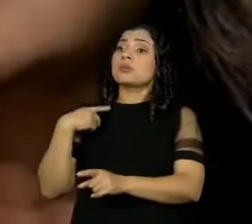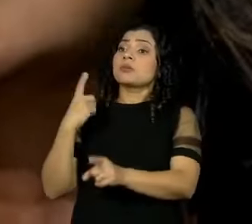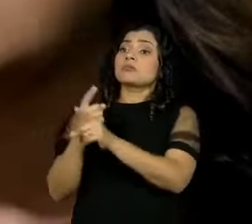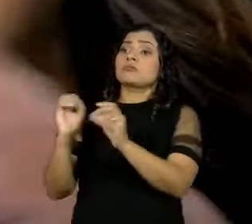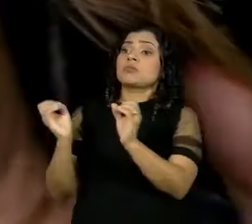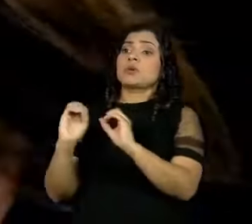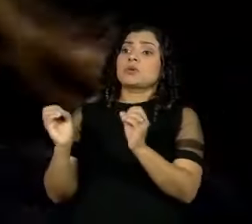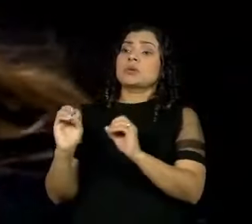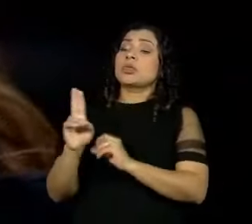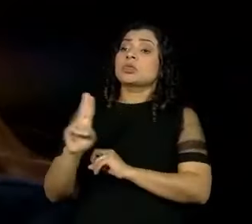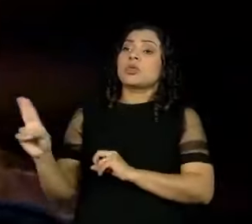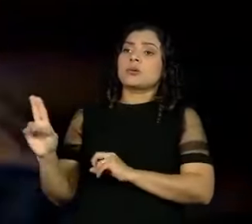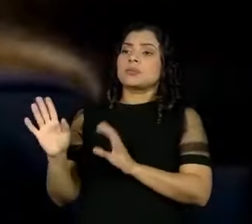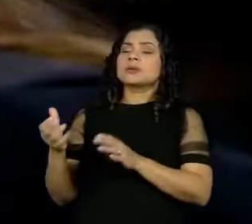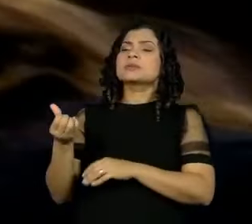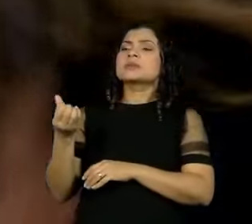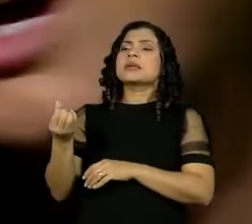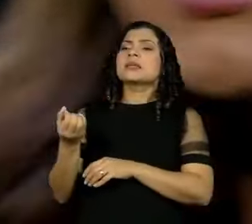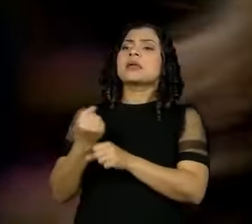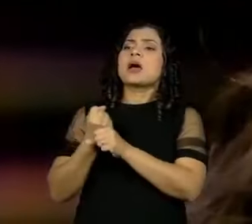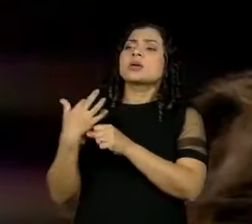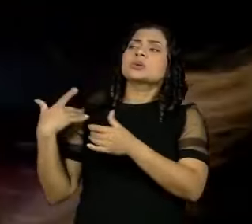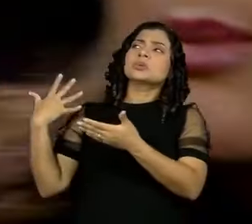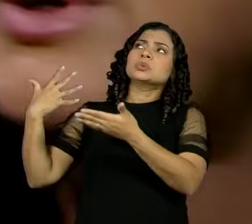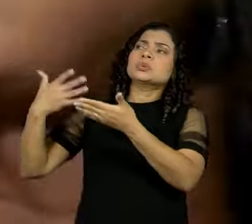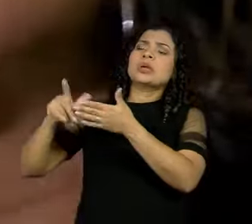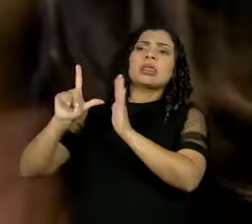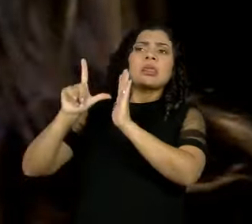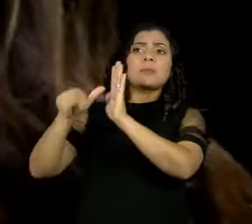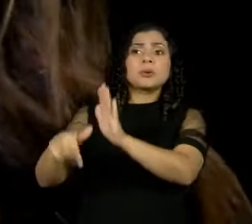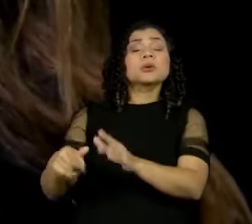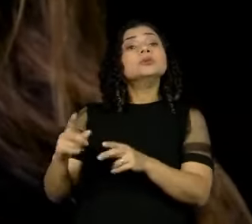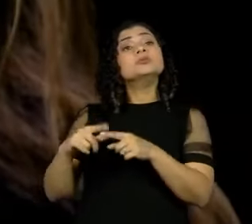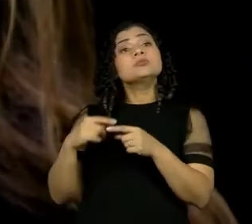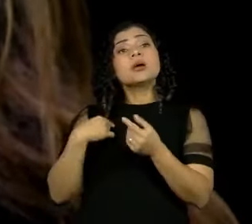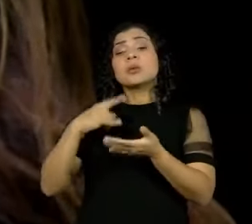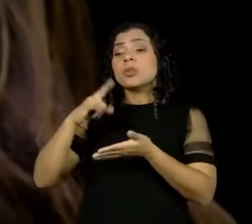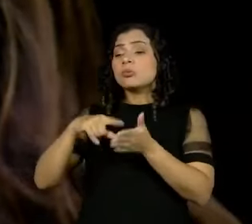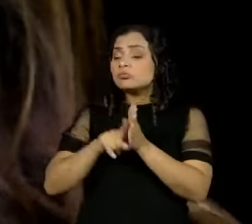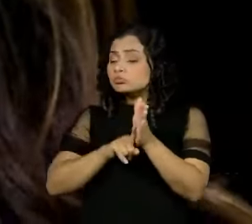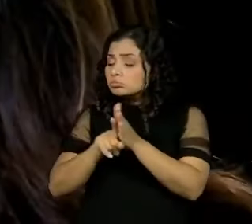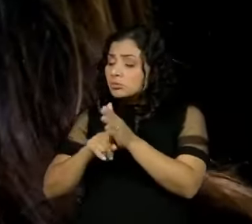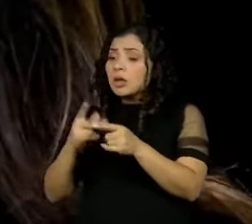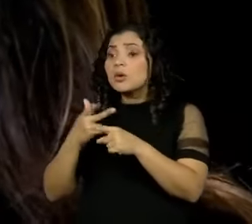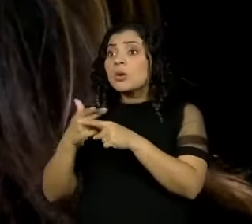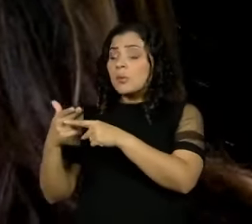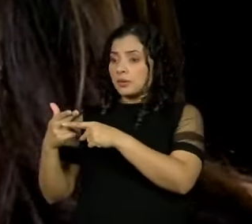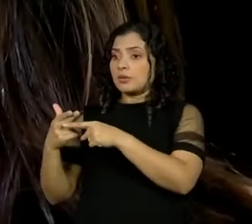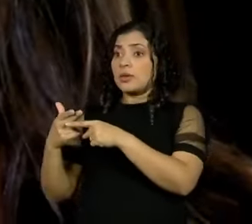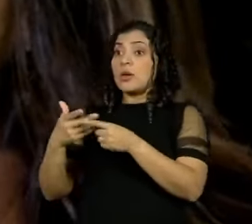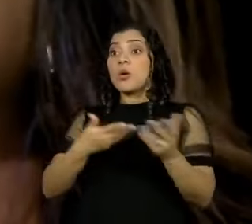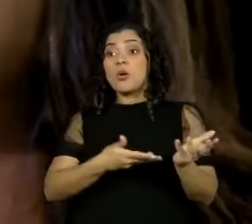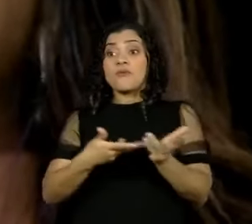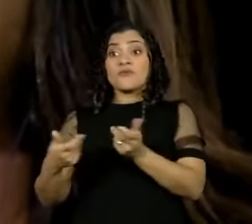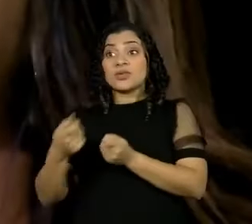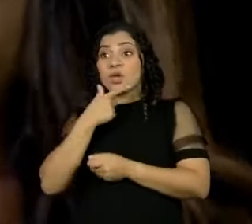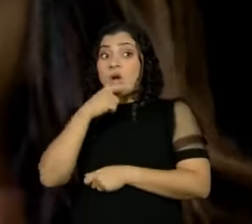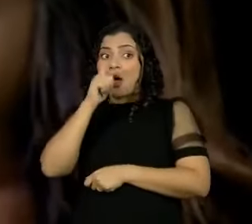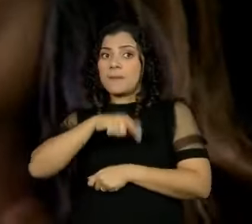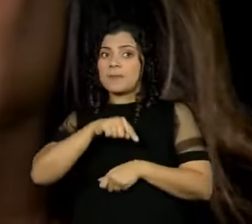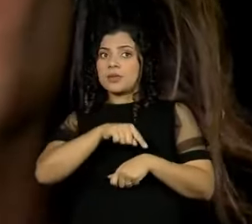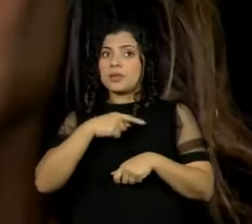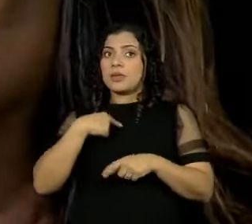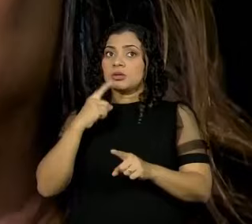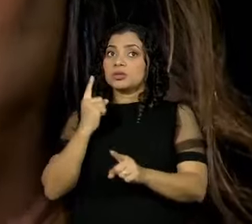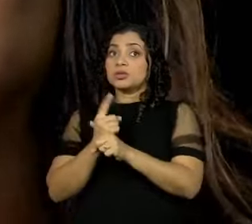encontrada 60 anos depois quase 60 anos depois a gente vai fazer o documentário convido esse homem que descobre a